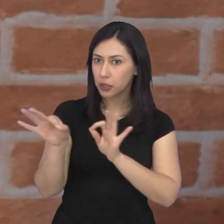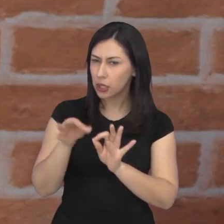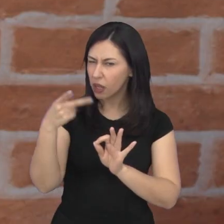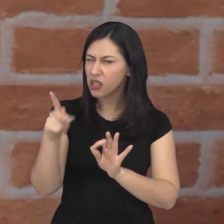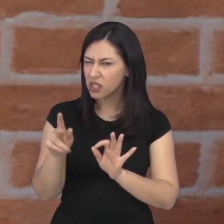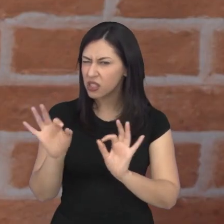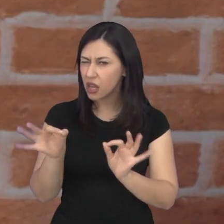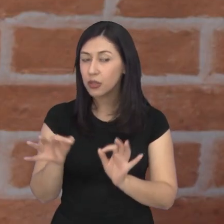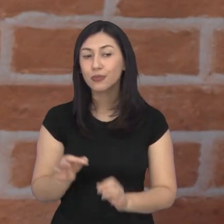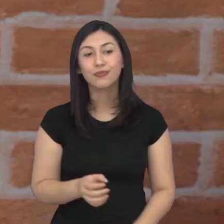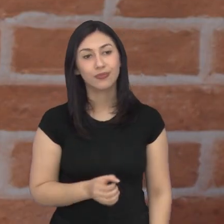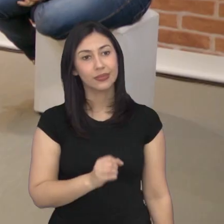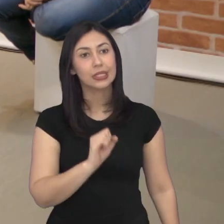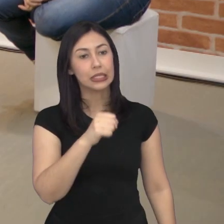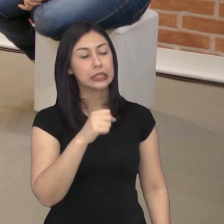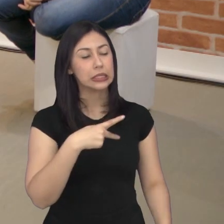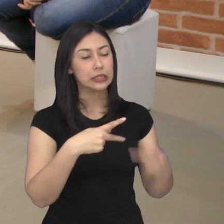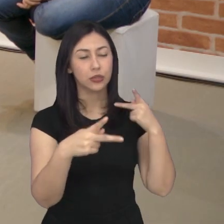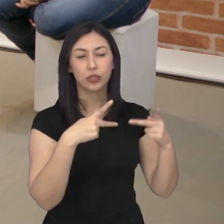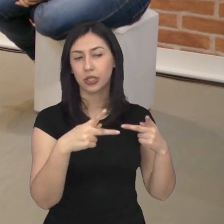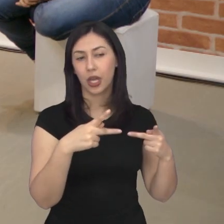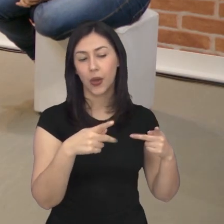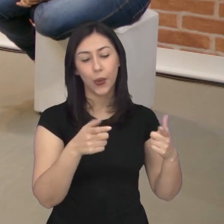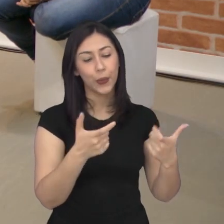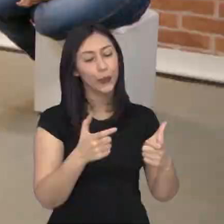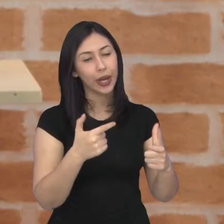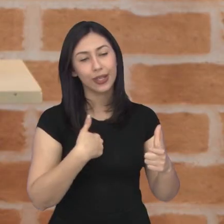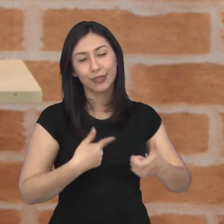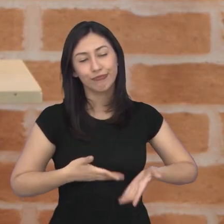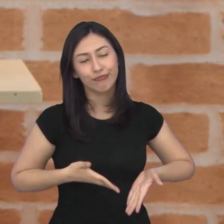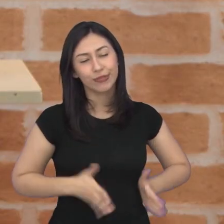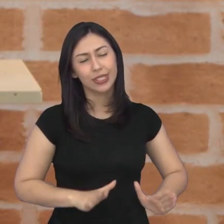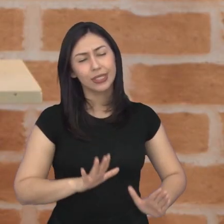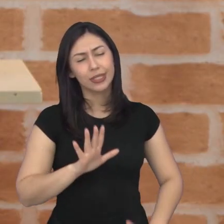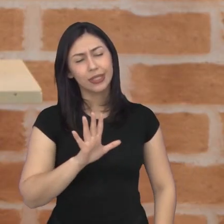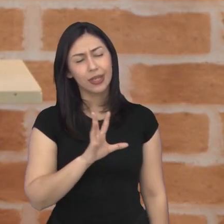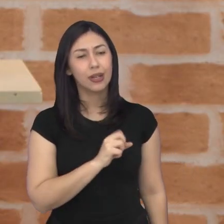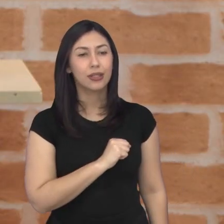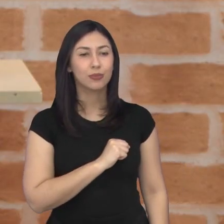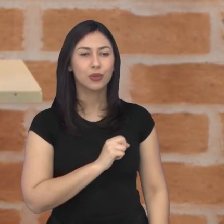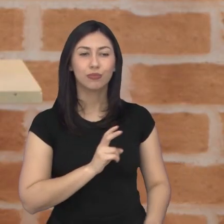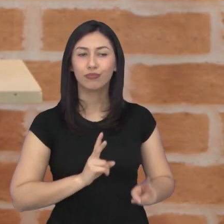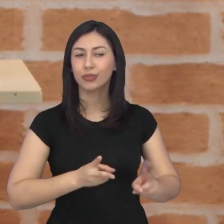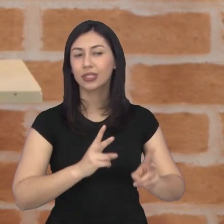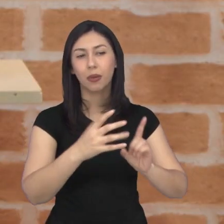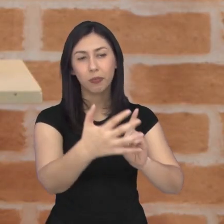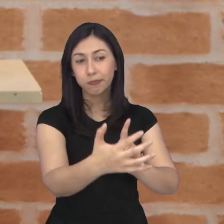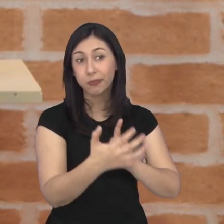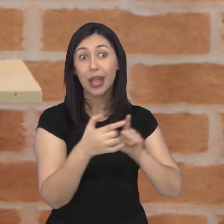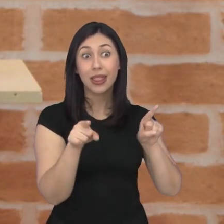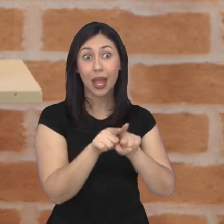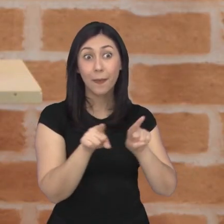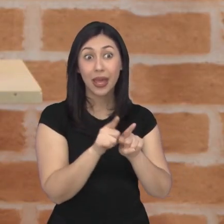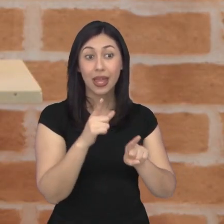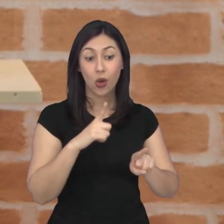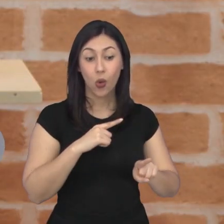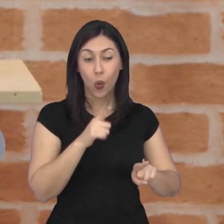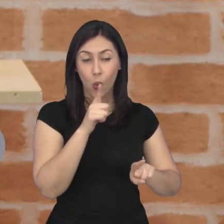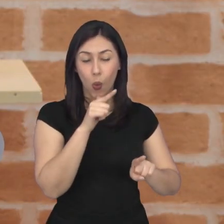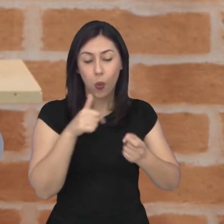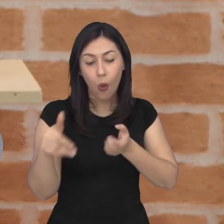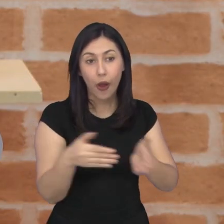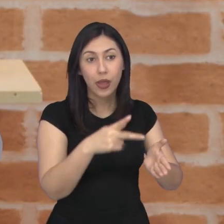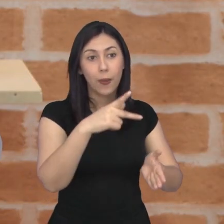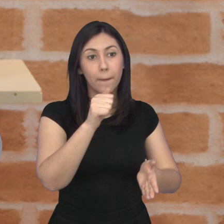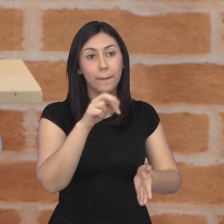projeto na cidade. Qual é? São José é minha cidade natal, cidade de coração, a cidade que me acolhe, a cidade que tem o Rio Paraíba, né?